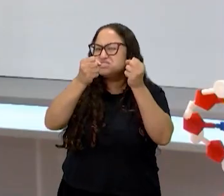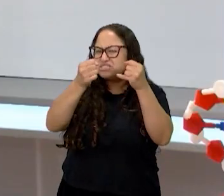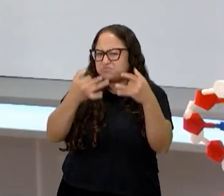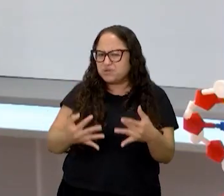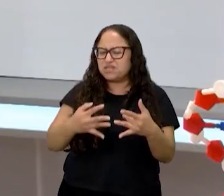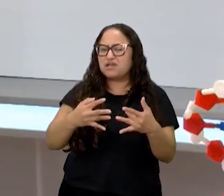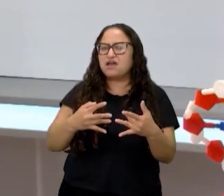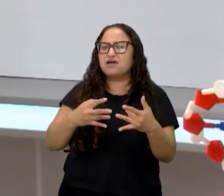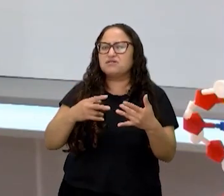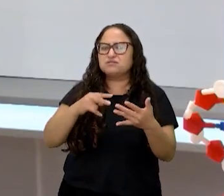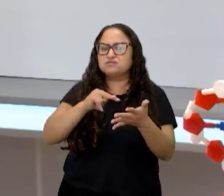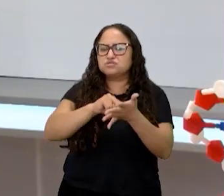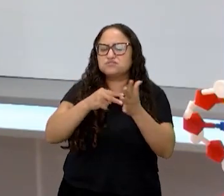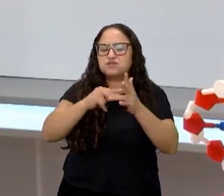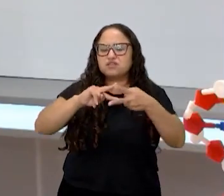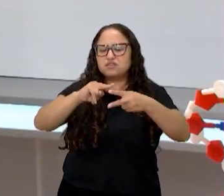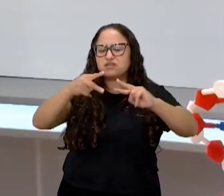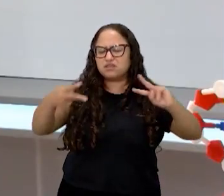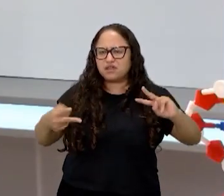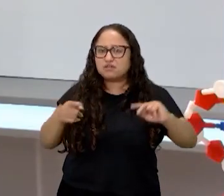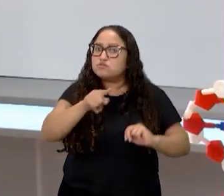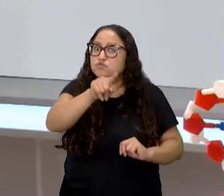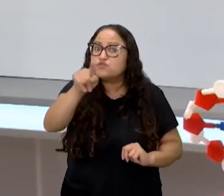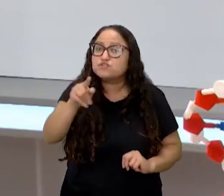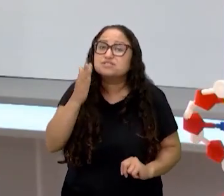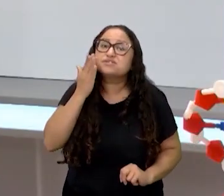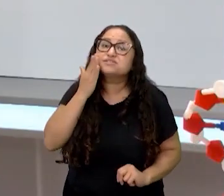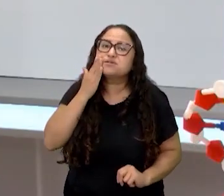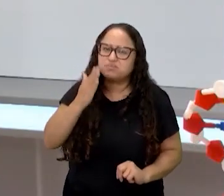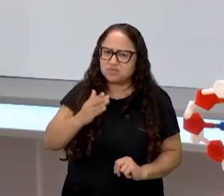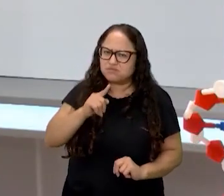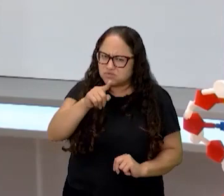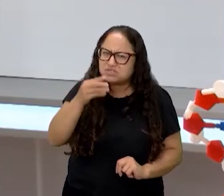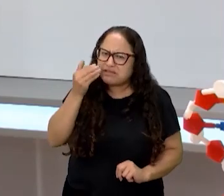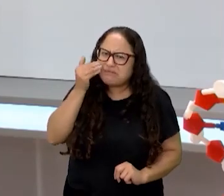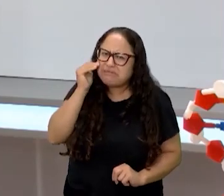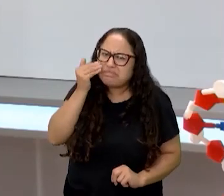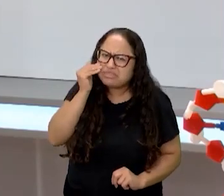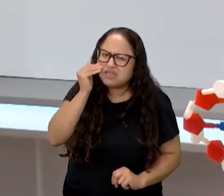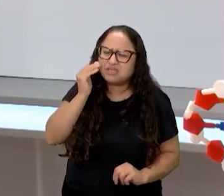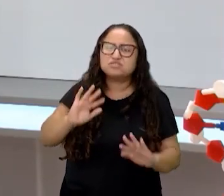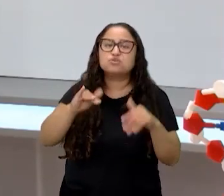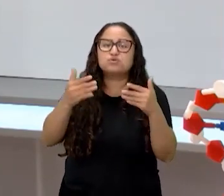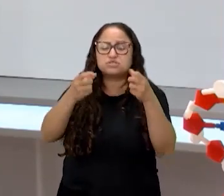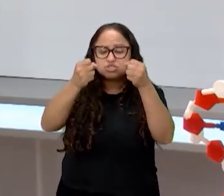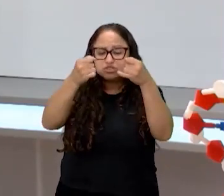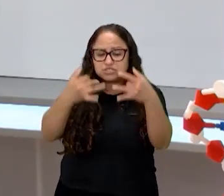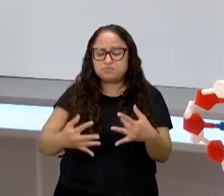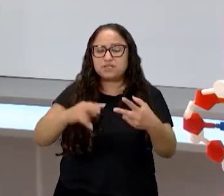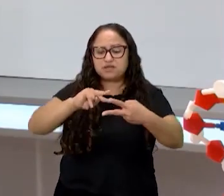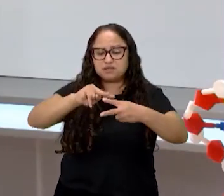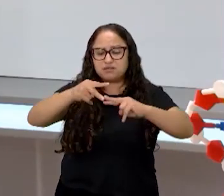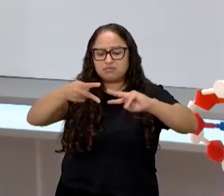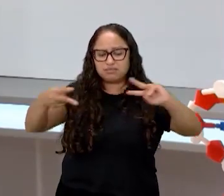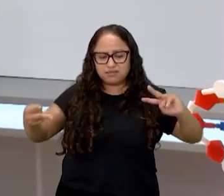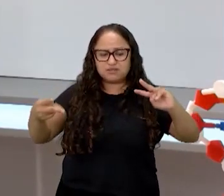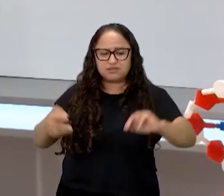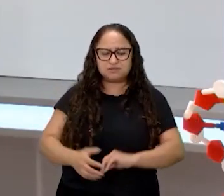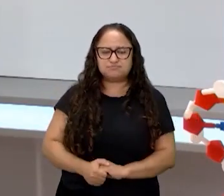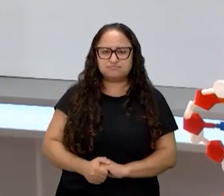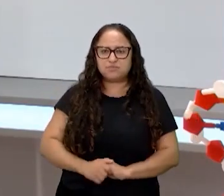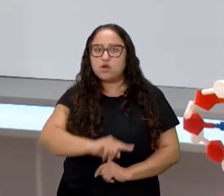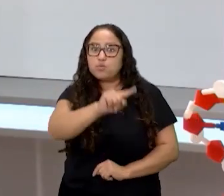do DNA, queria saber de vocês o que vocês entendem quando a gente fala sobre DNA. Então,